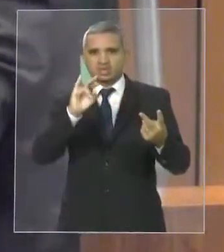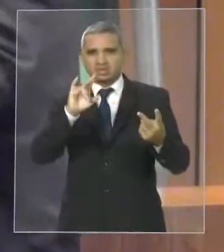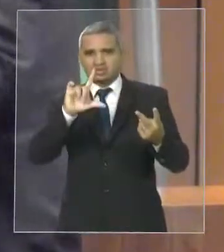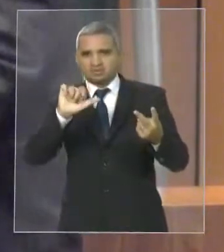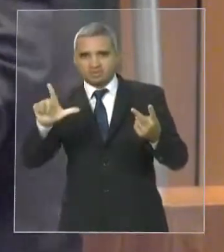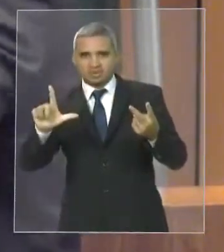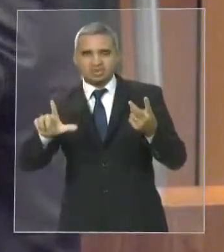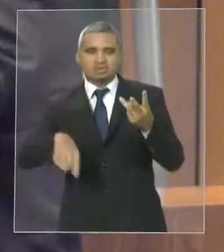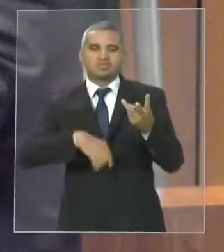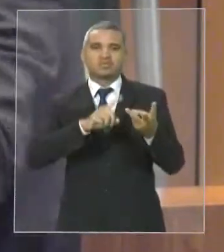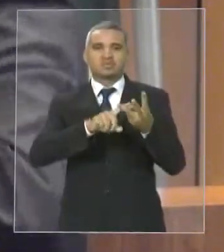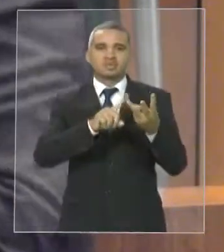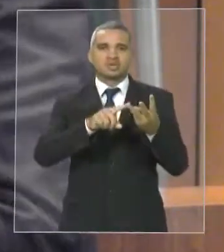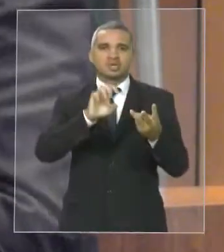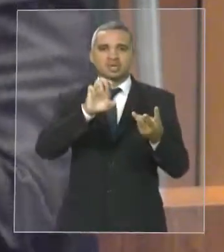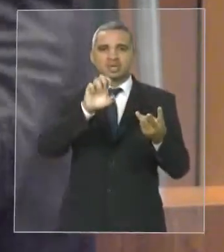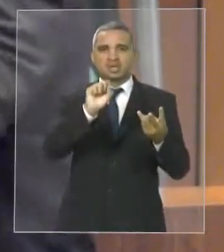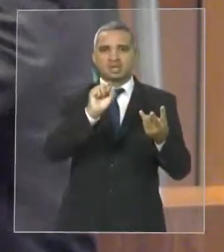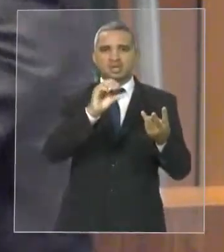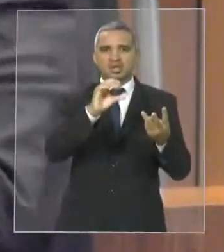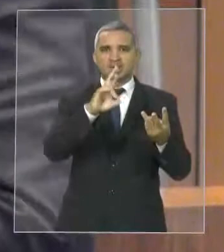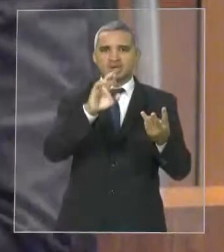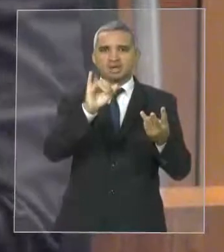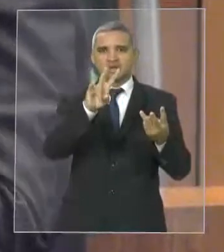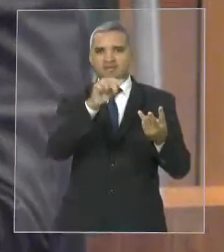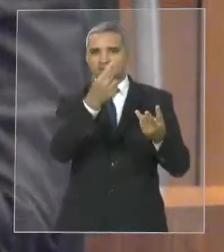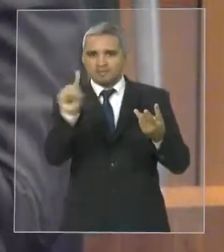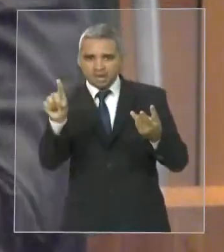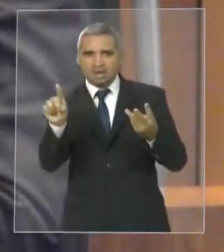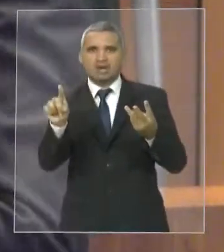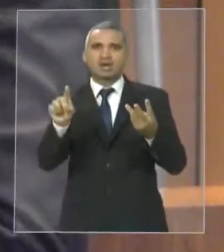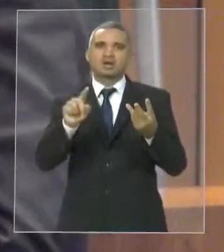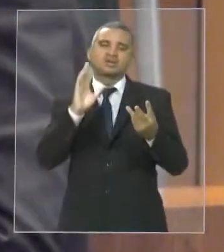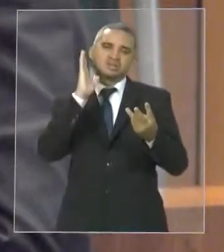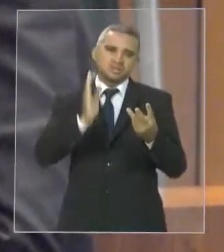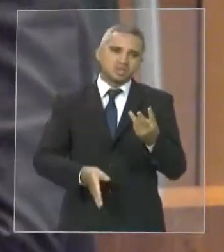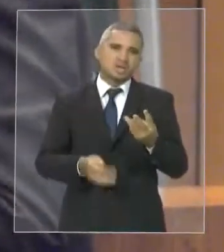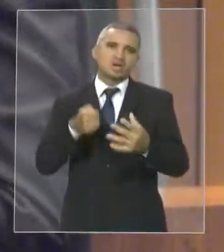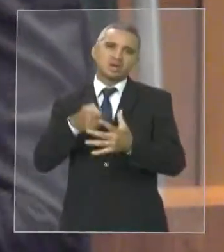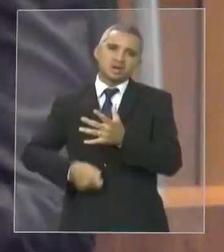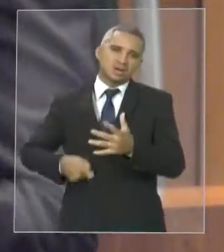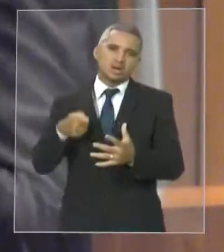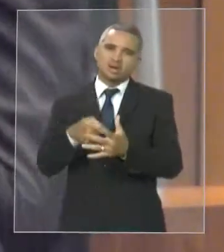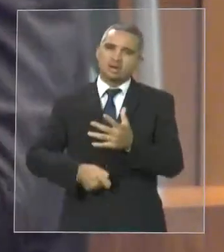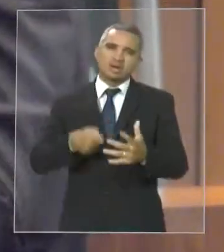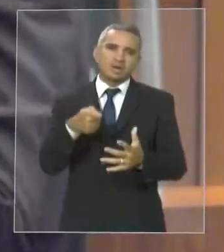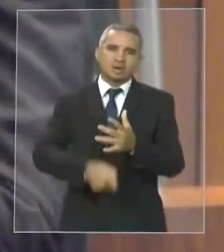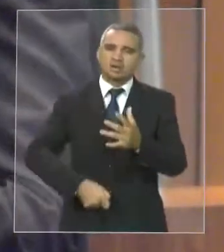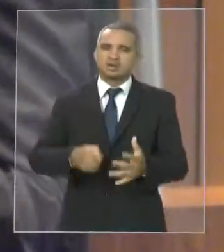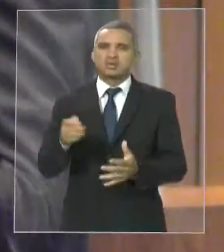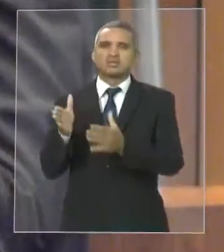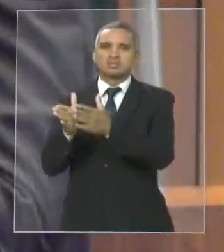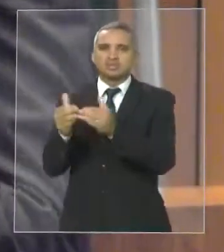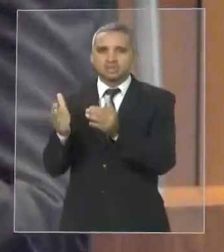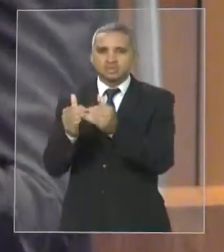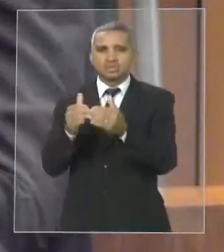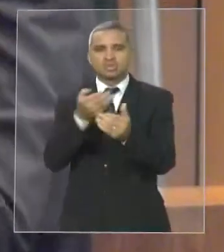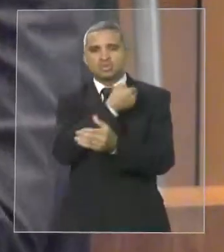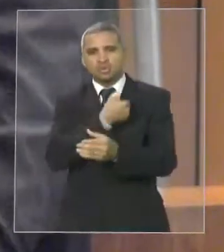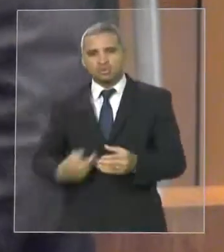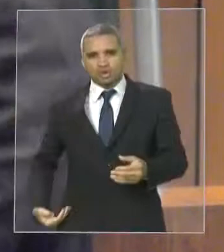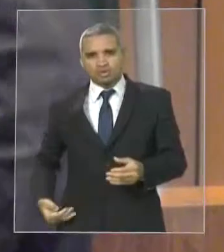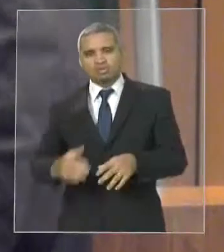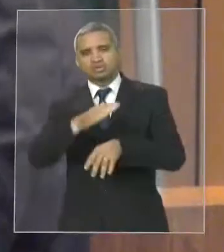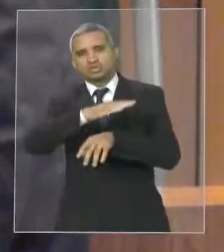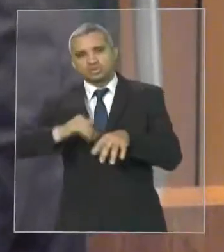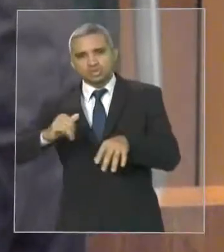indicações solicitando a sensibilidade do Governo do Estado para que pudesse nomear os aprovados na Polícia Militar, na Polícia Civil, no Corpo de